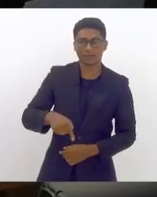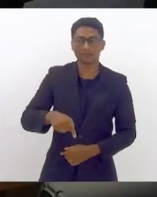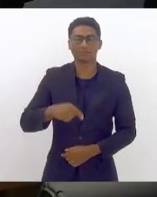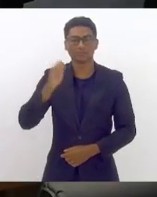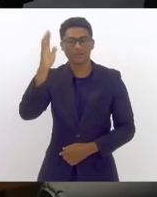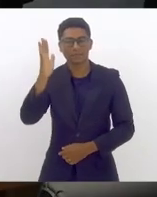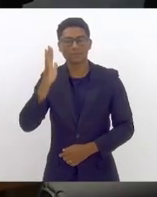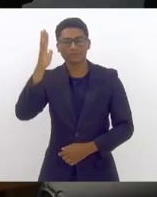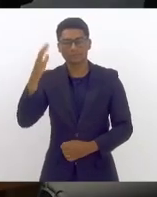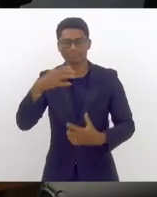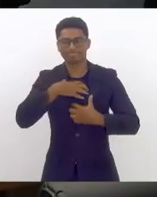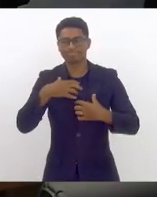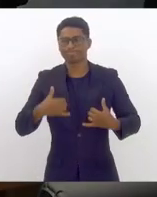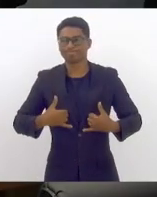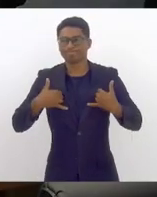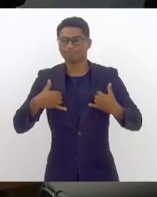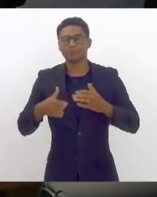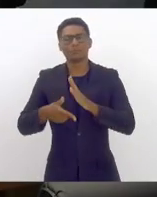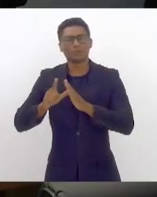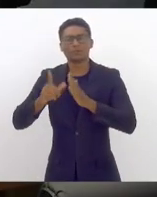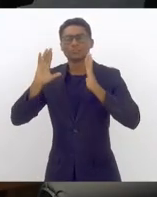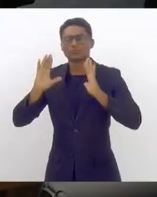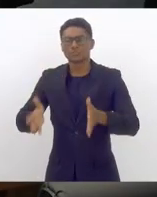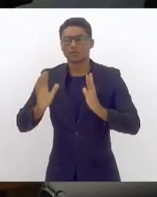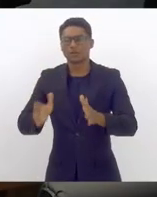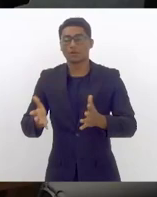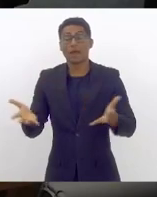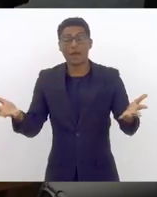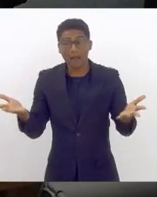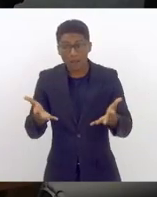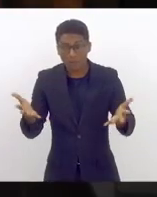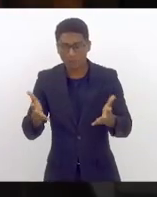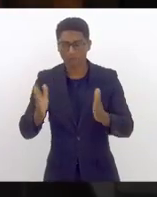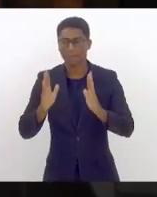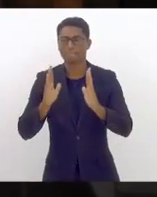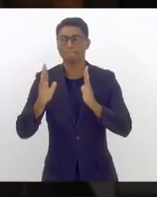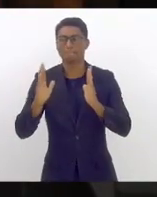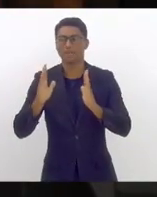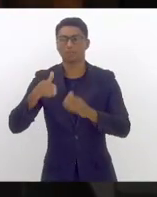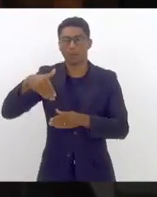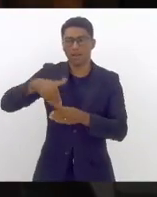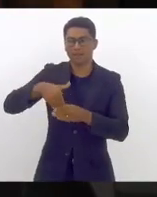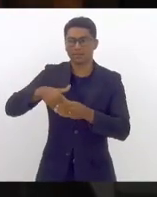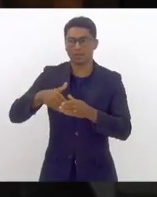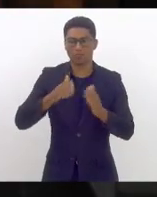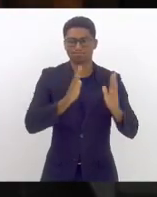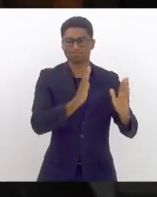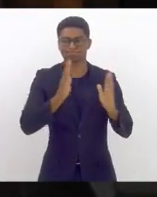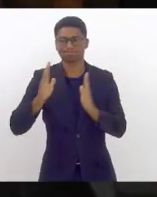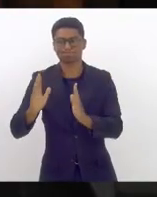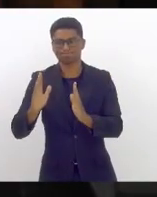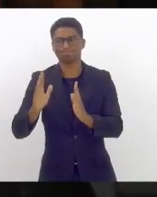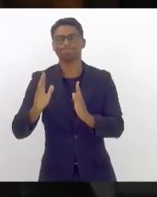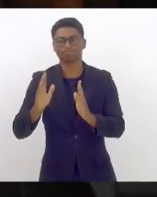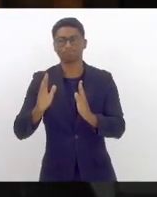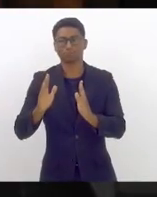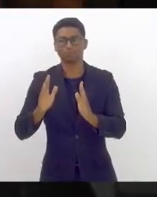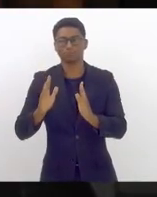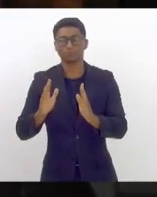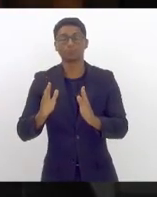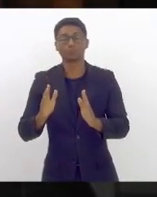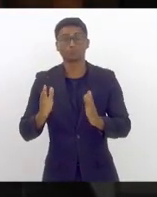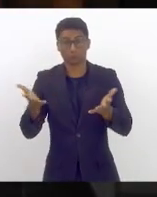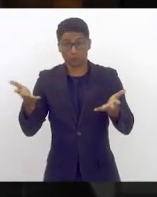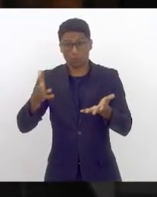tribuna, eu que já estive anteriormente, mas é sempre bom nesse período pós-eleição, falei isso ainda há pouco, numa manhã